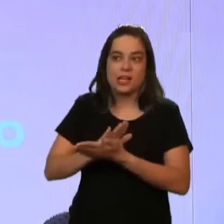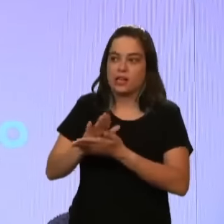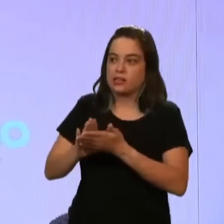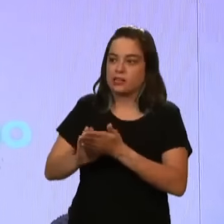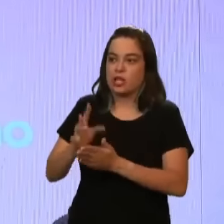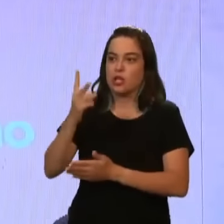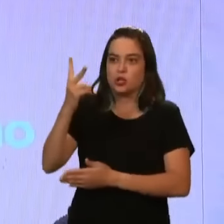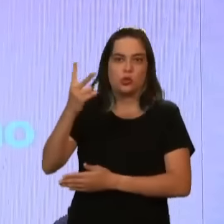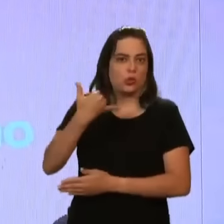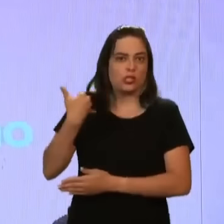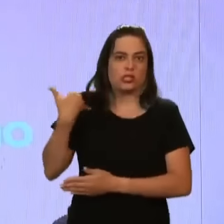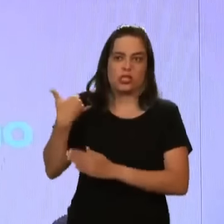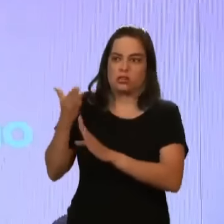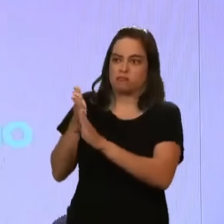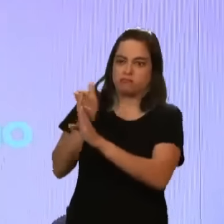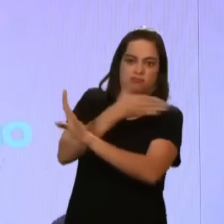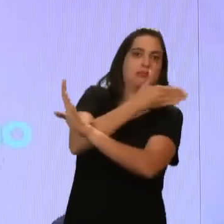2 anos. Interessante, né?